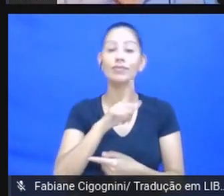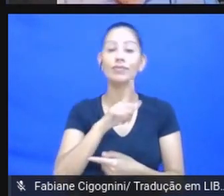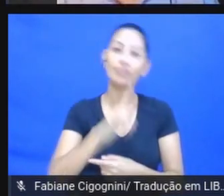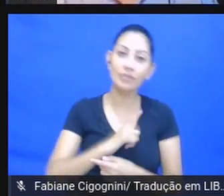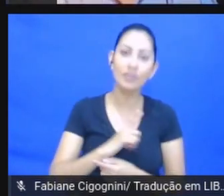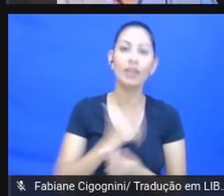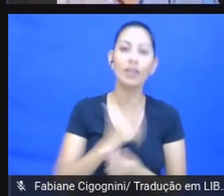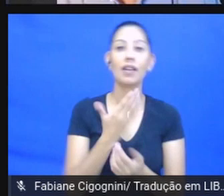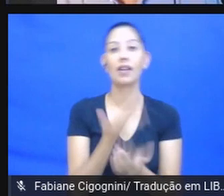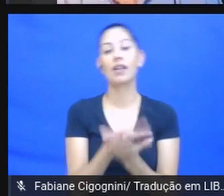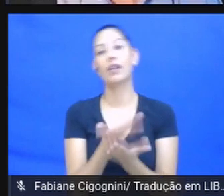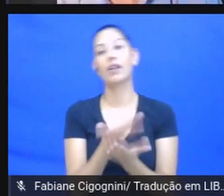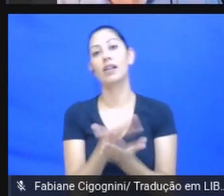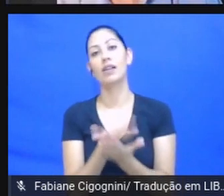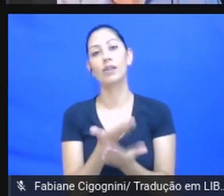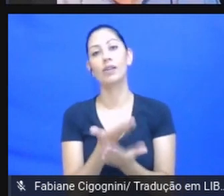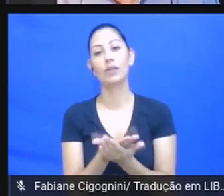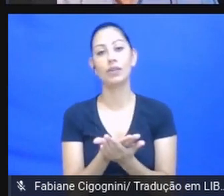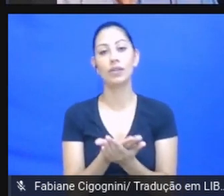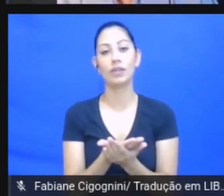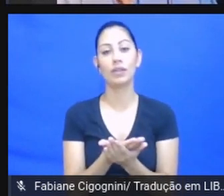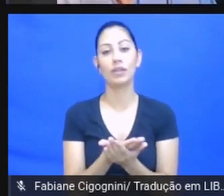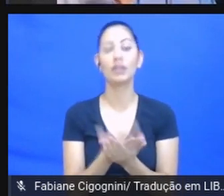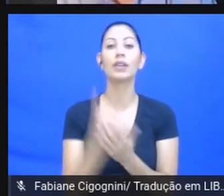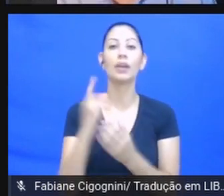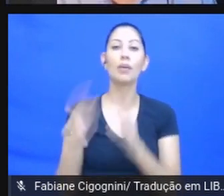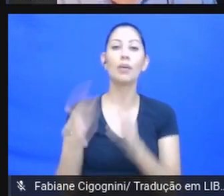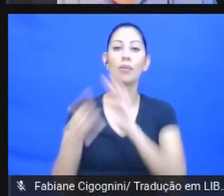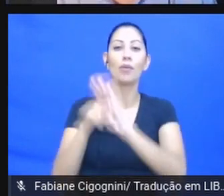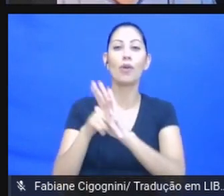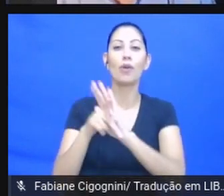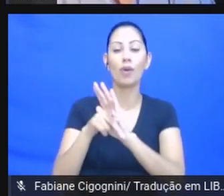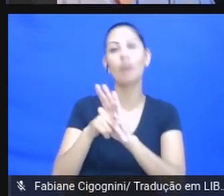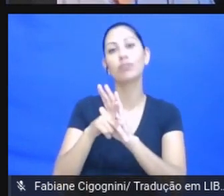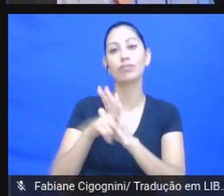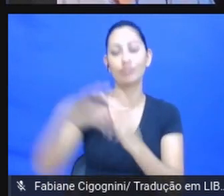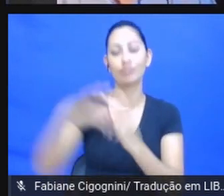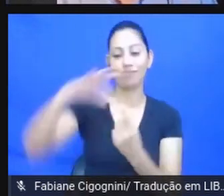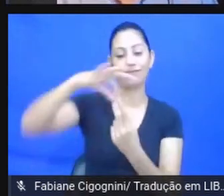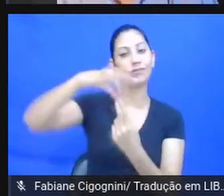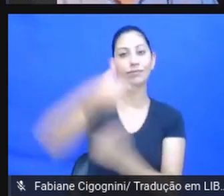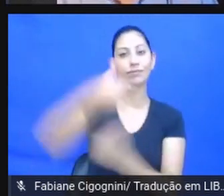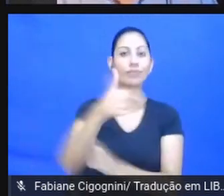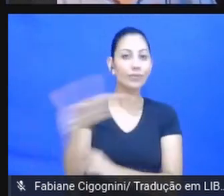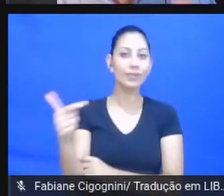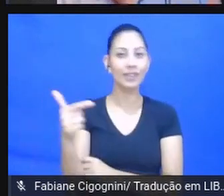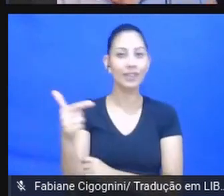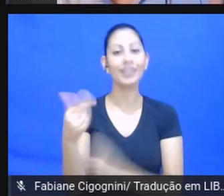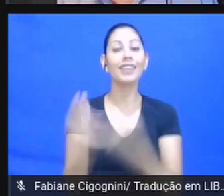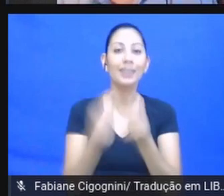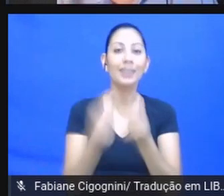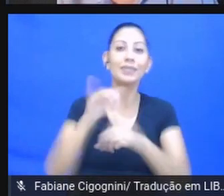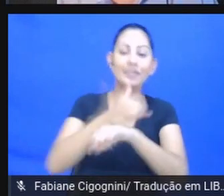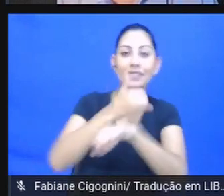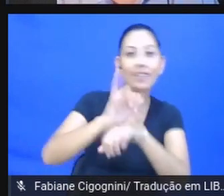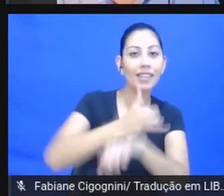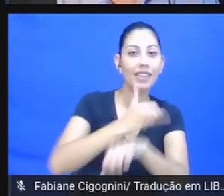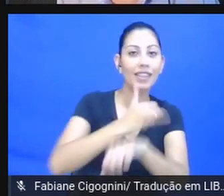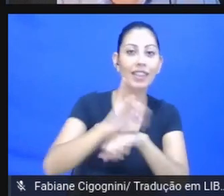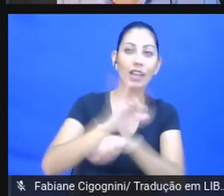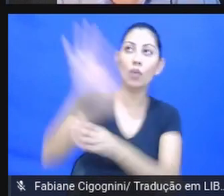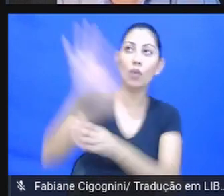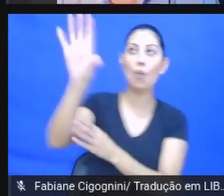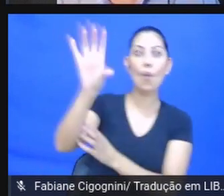aulas através de satélite, com alguns mediadores locais. Então, eles já tinham um